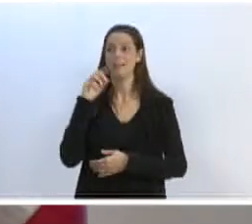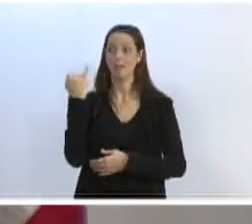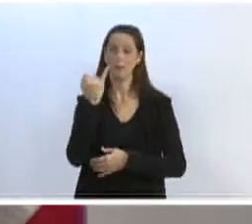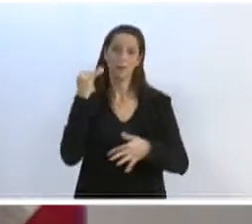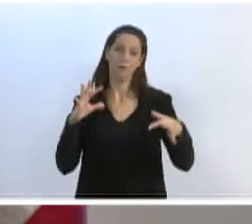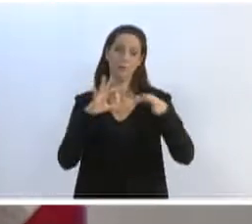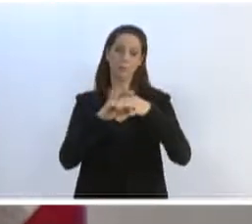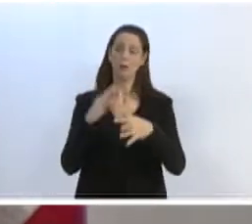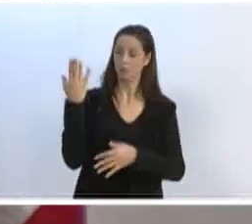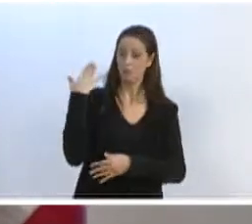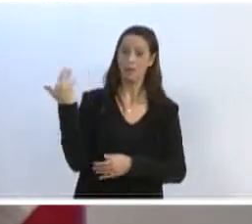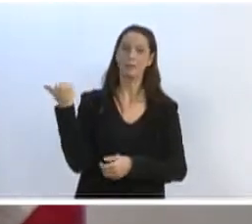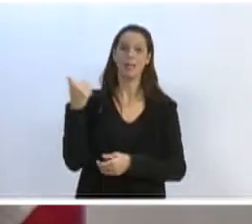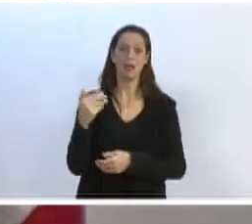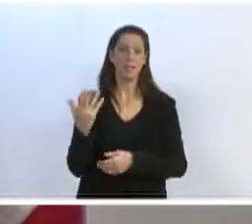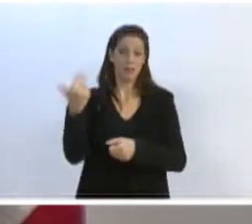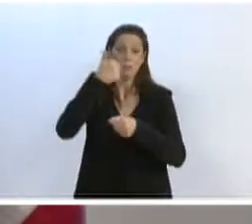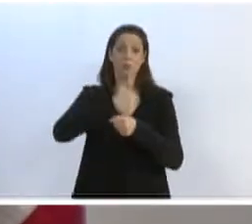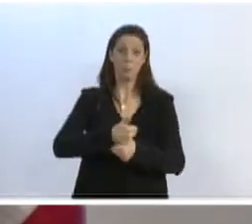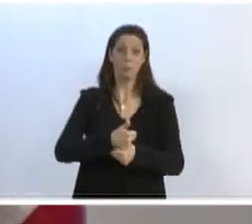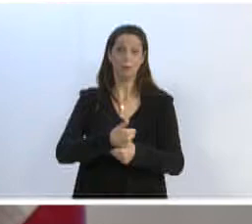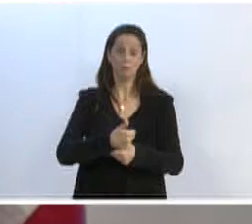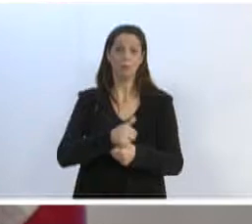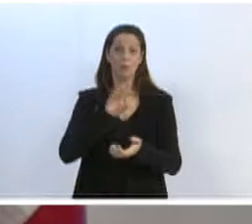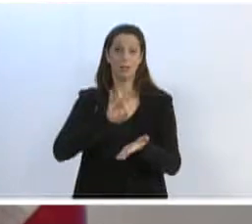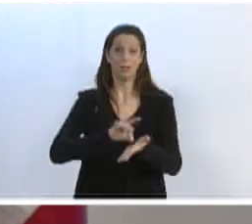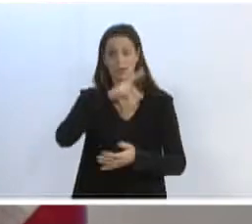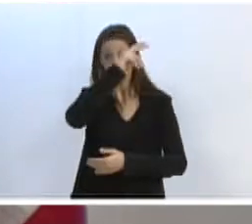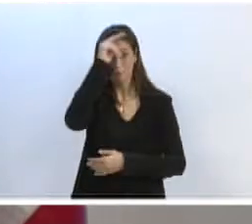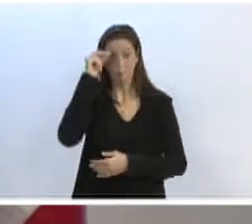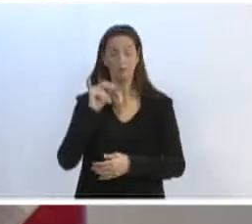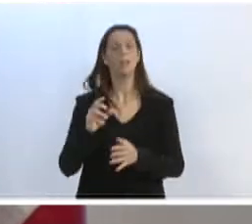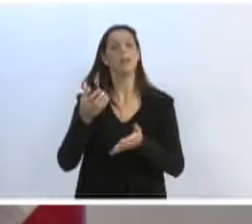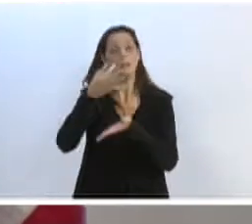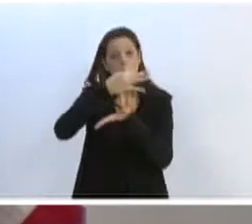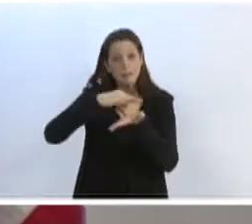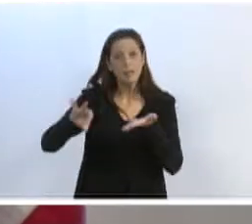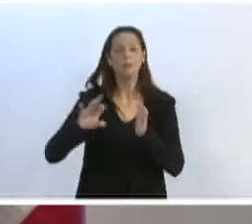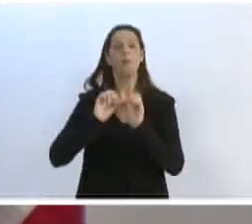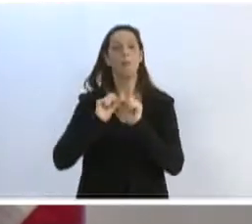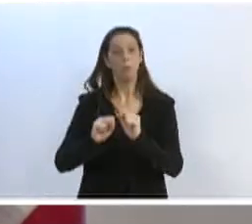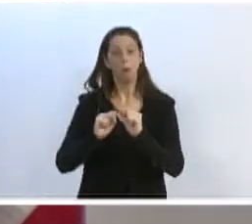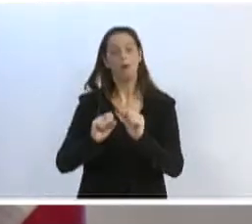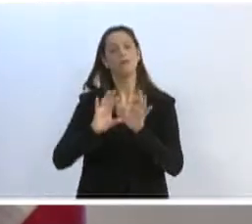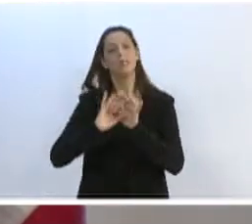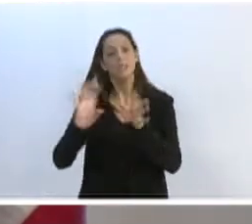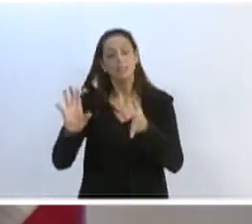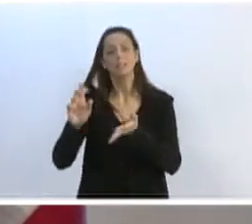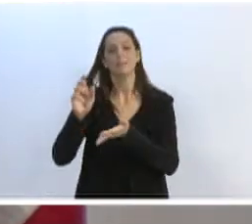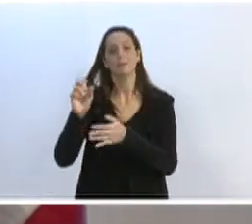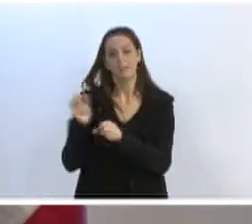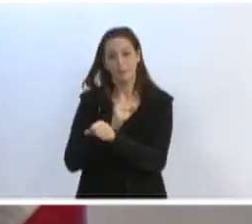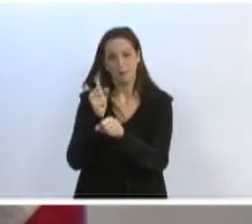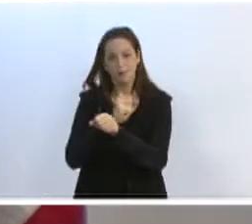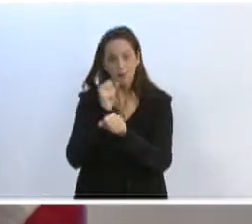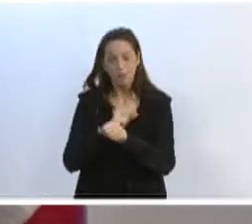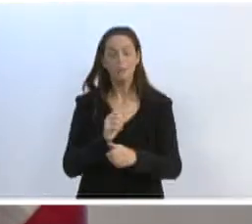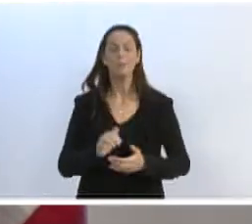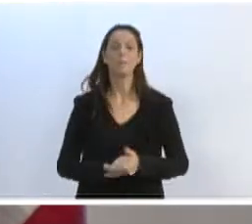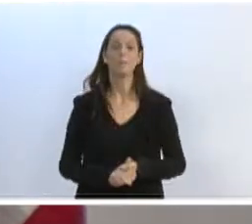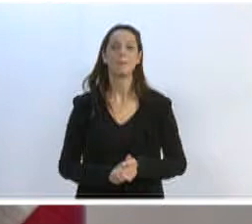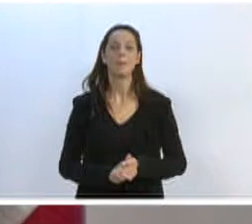assumiu como prefeito esteve lá na hora de servir de serviço o silva o senhor e o vergonhas mantau que